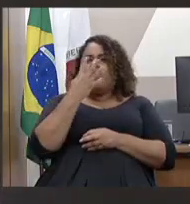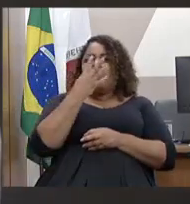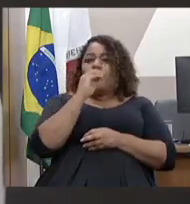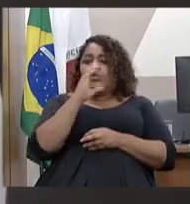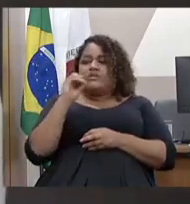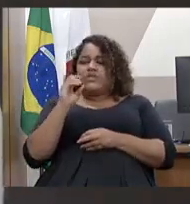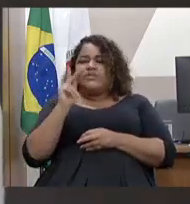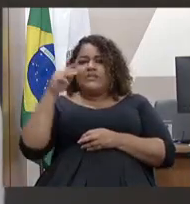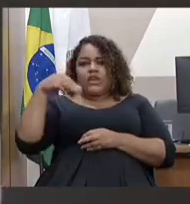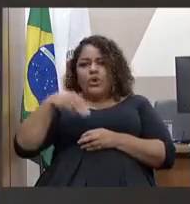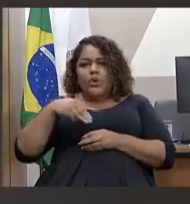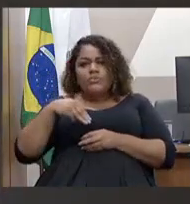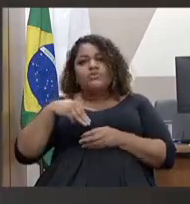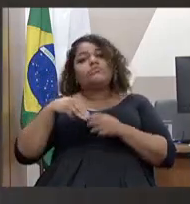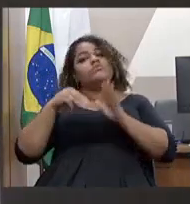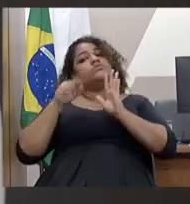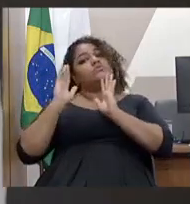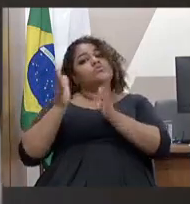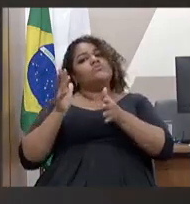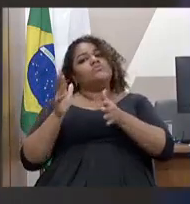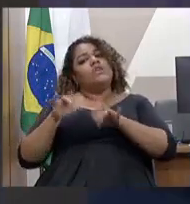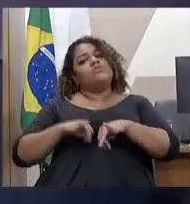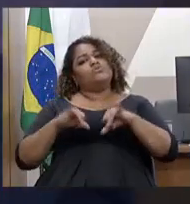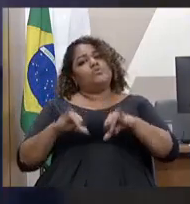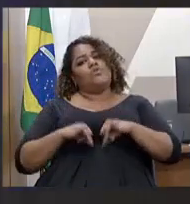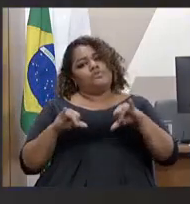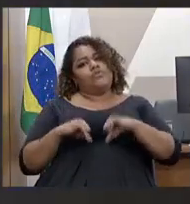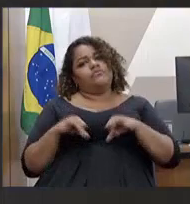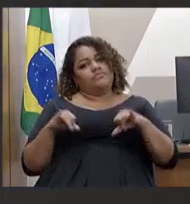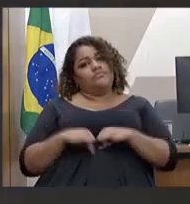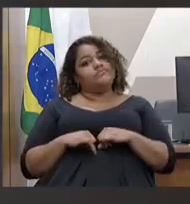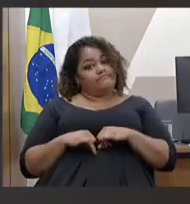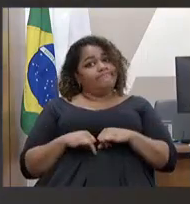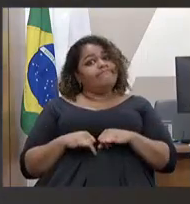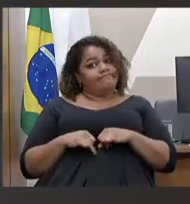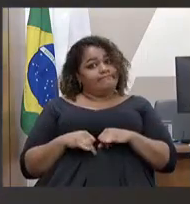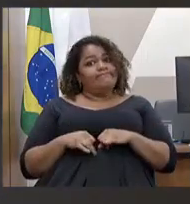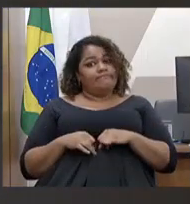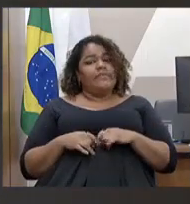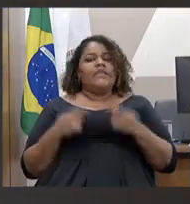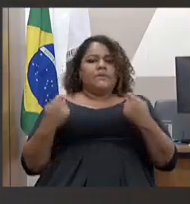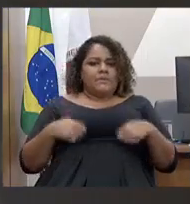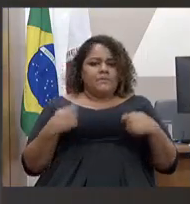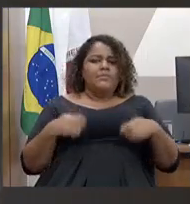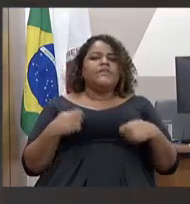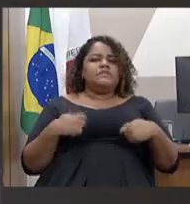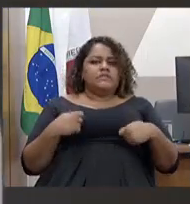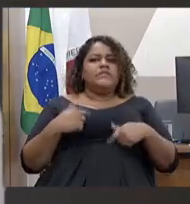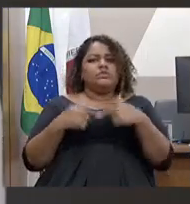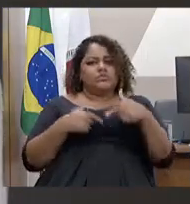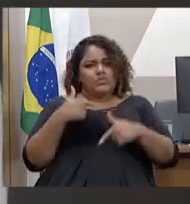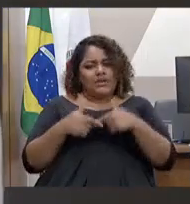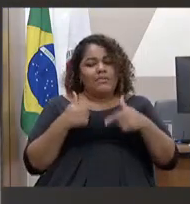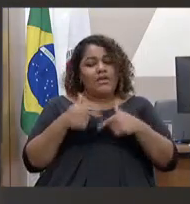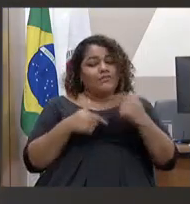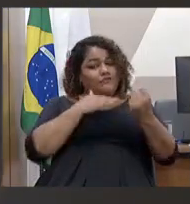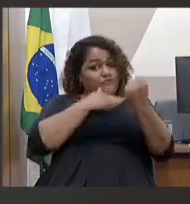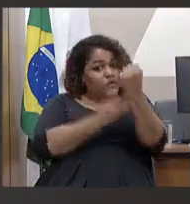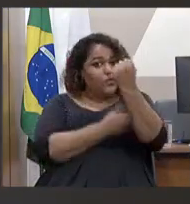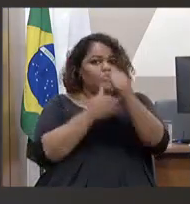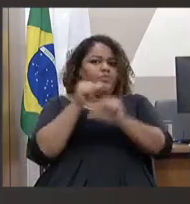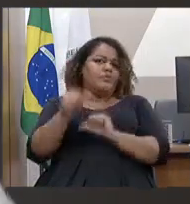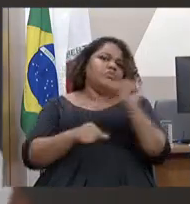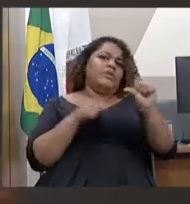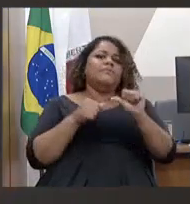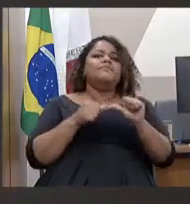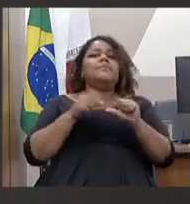que não tem tá sofrendo igual foi falado ali então Precisa sim fazer um trabalho forte obrigado então que Deus abençoe e